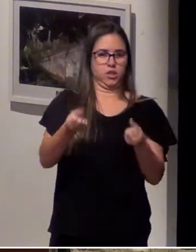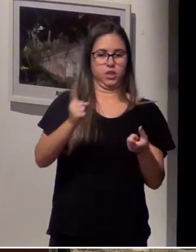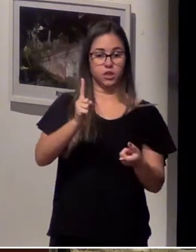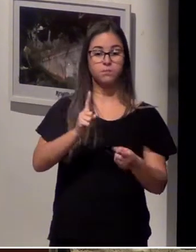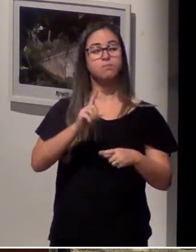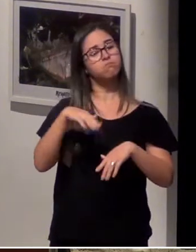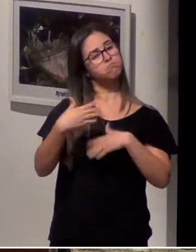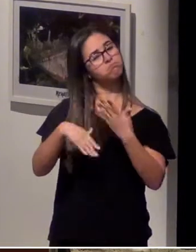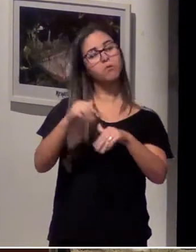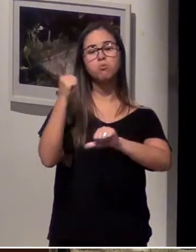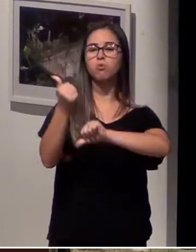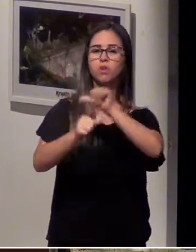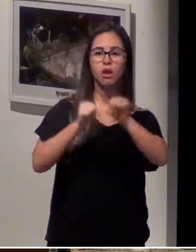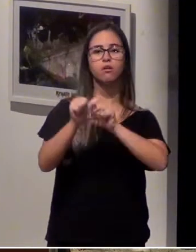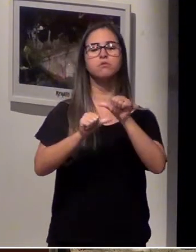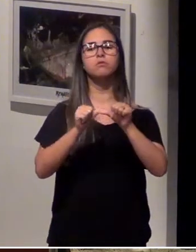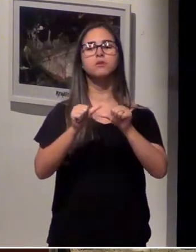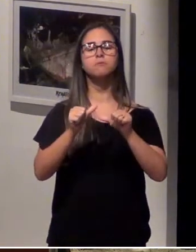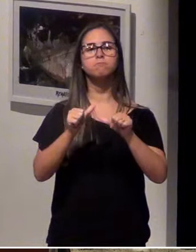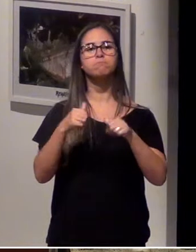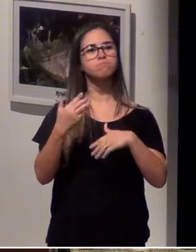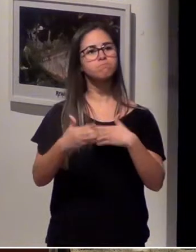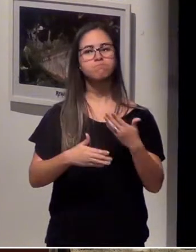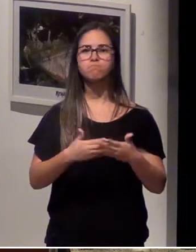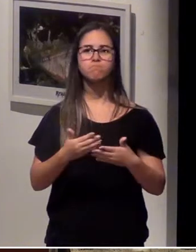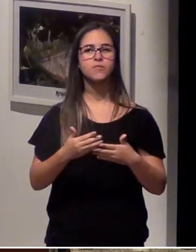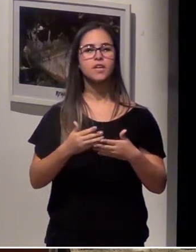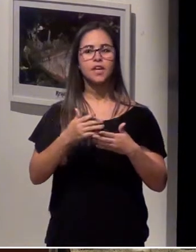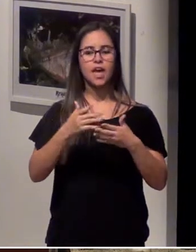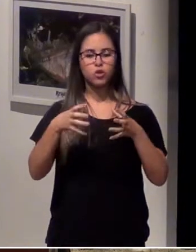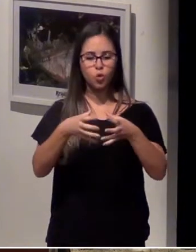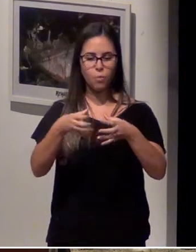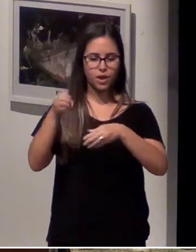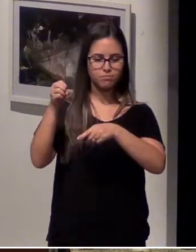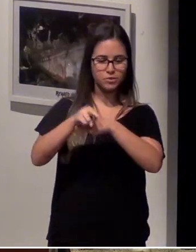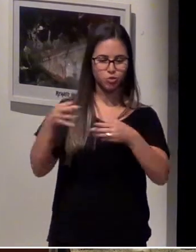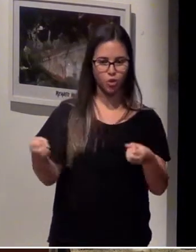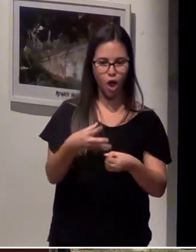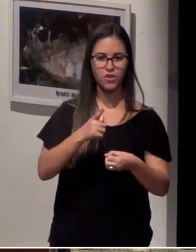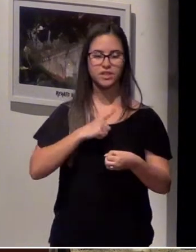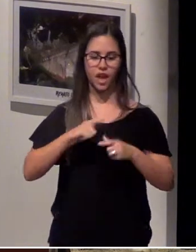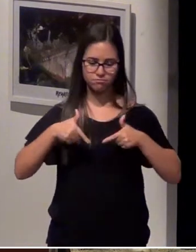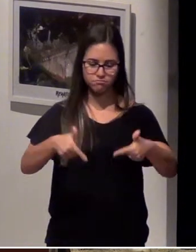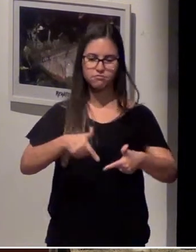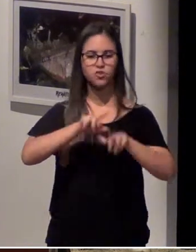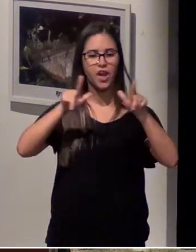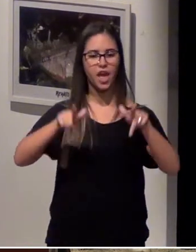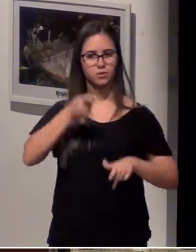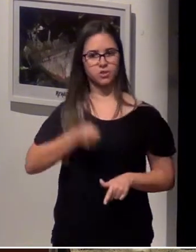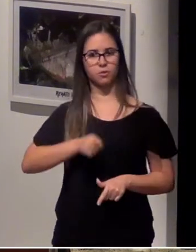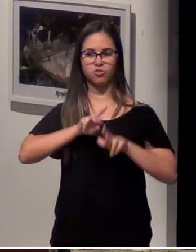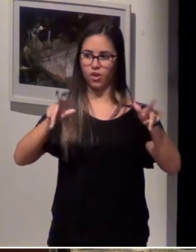foi mudando, foi cada turma que entra nova tem um posicionamento diferente.